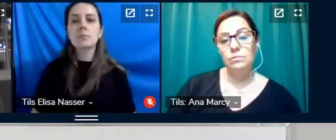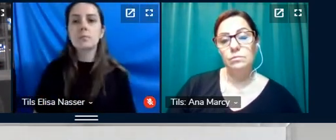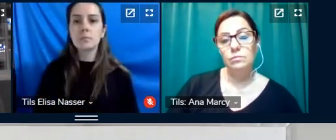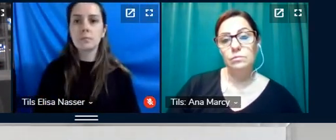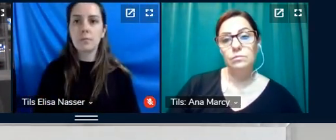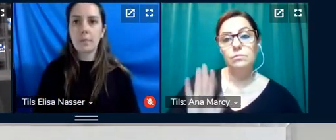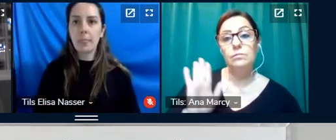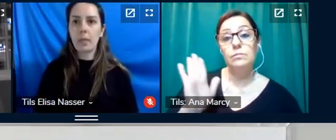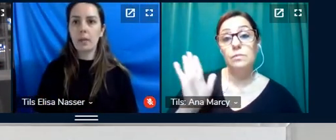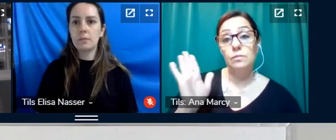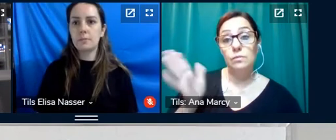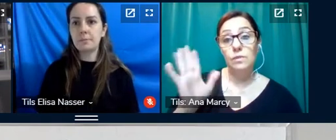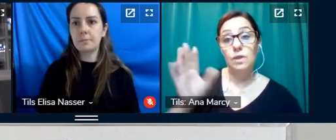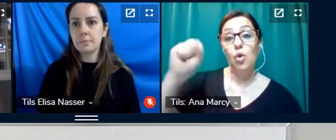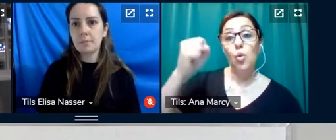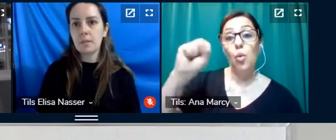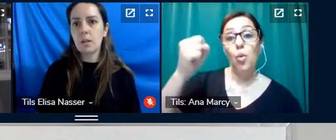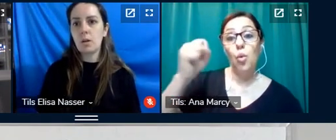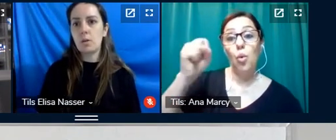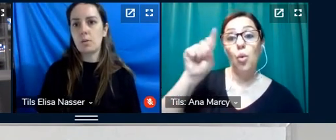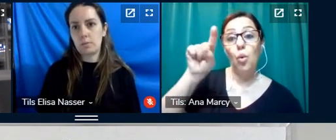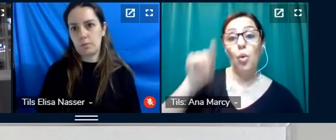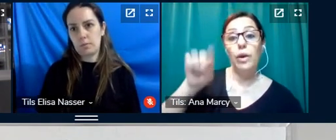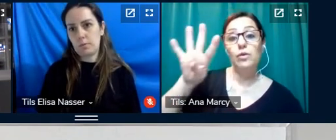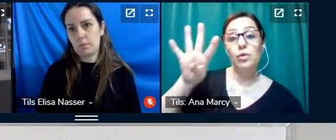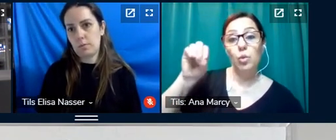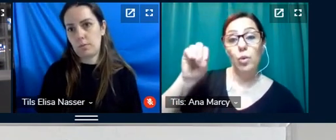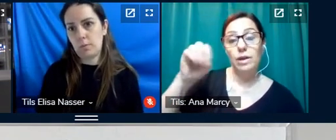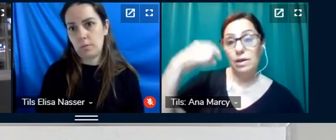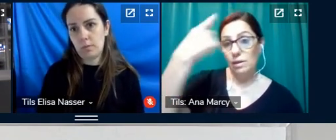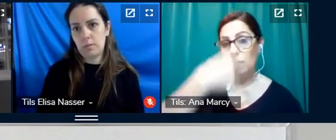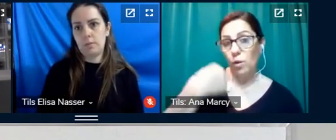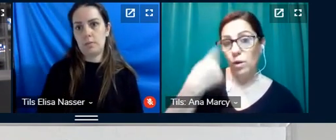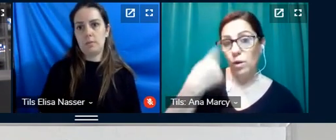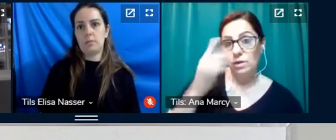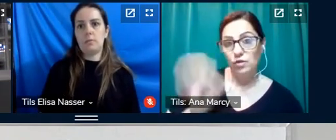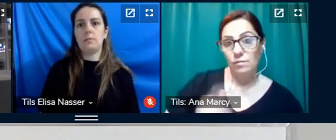Já são 8h40, meu Deus.